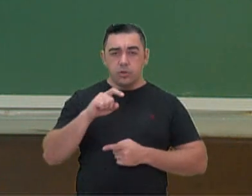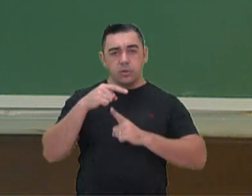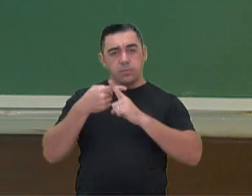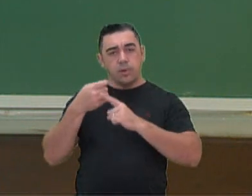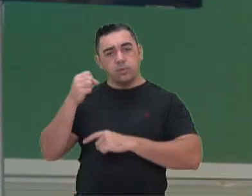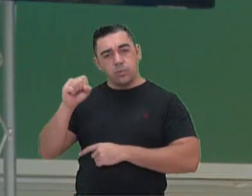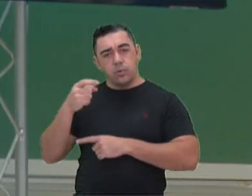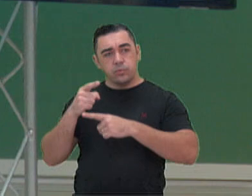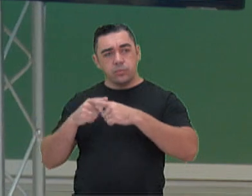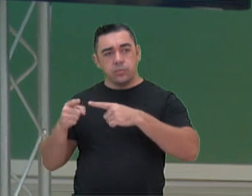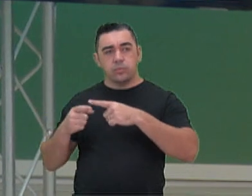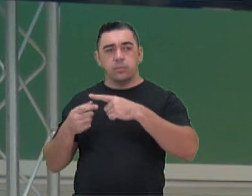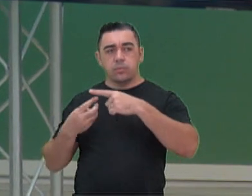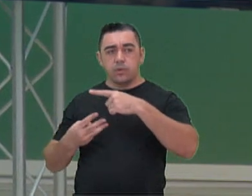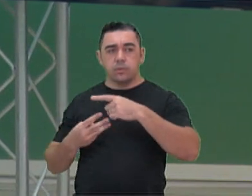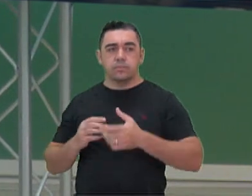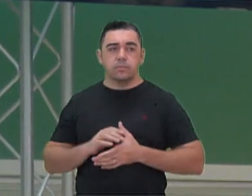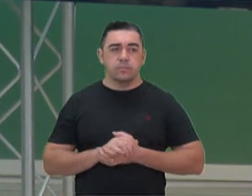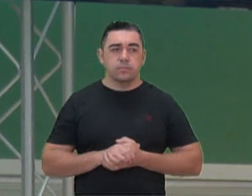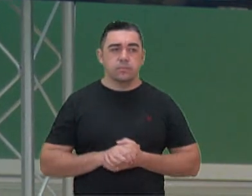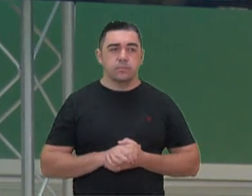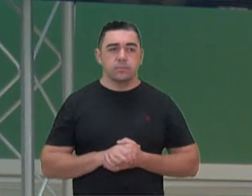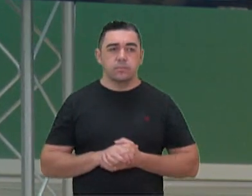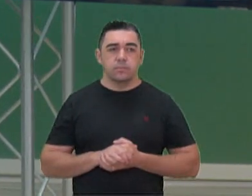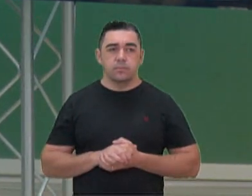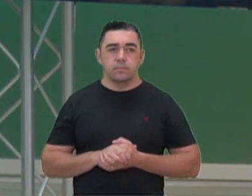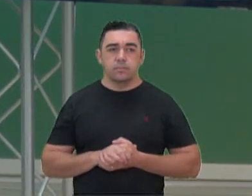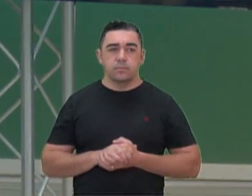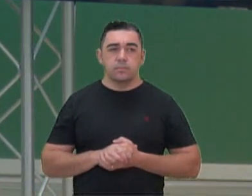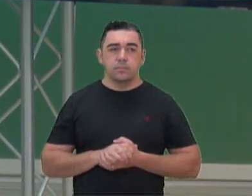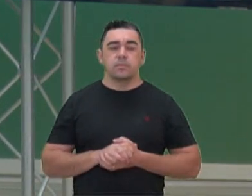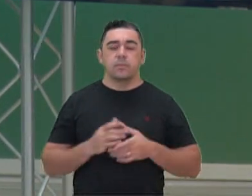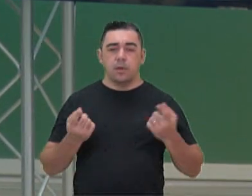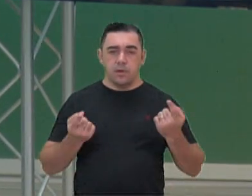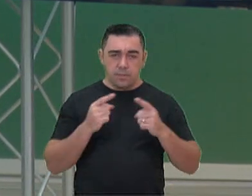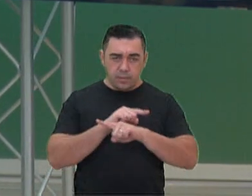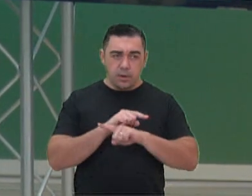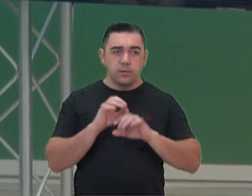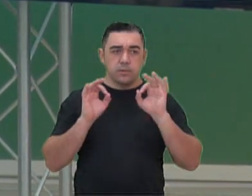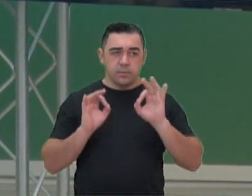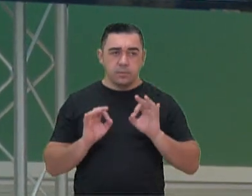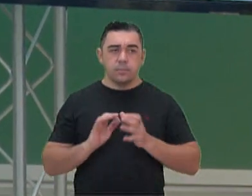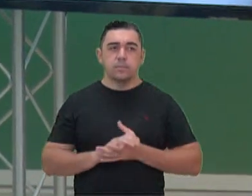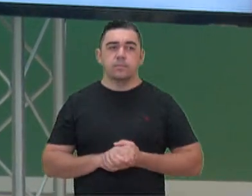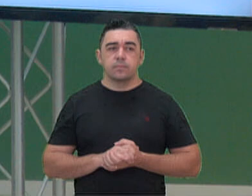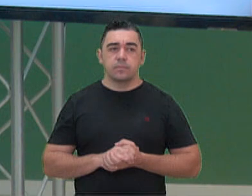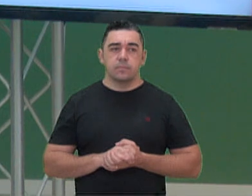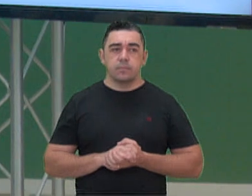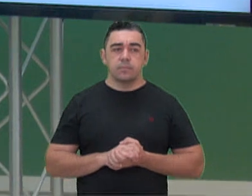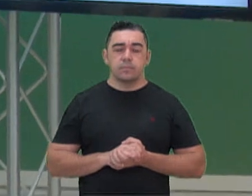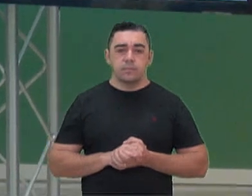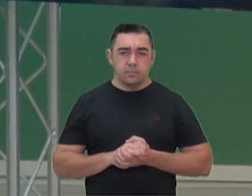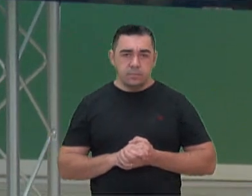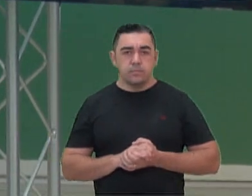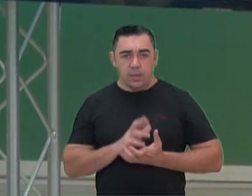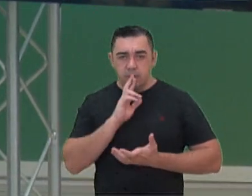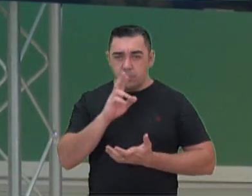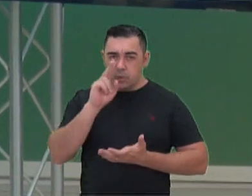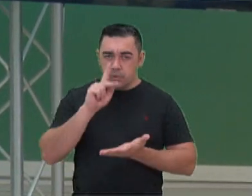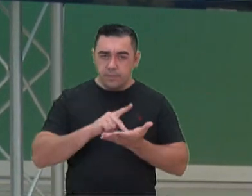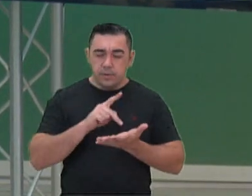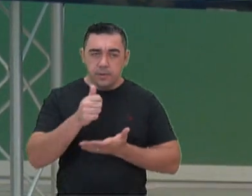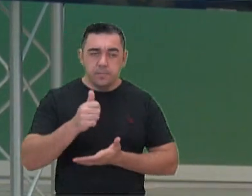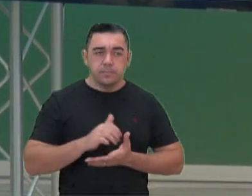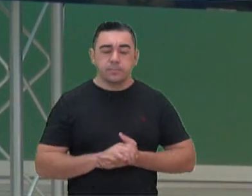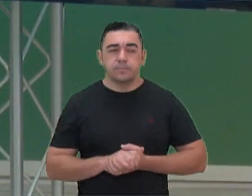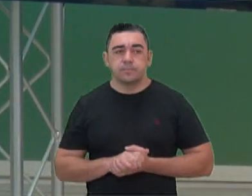mais 8 sobre 3. Então, inversa x mais 8 sobre 3 foi a inversa que estava indicada,